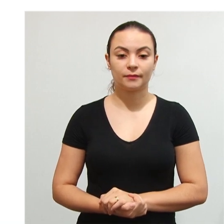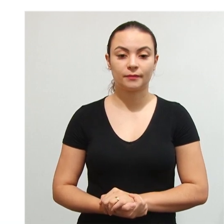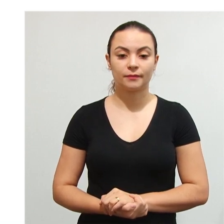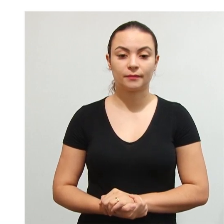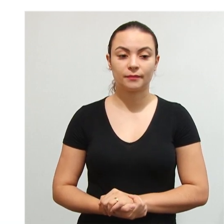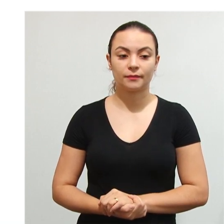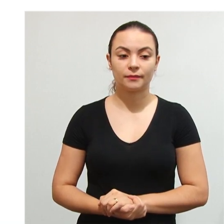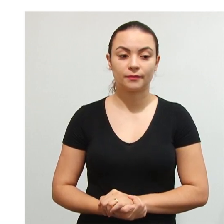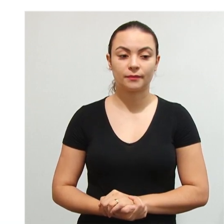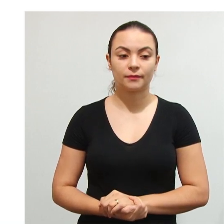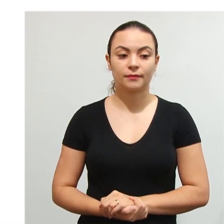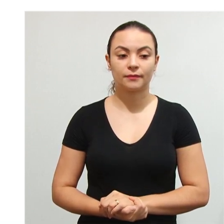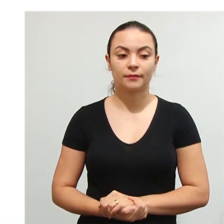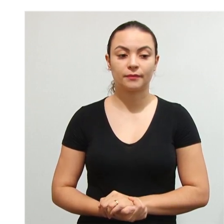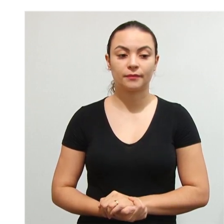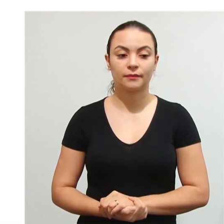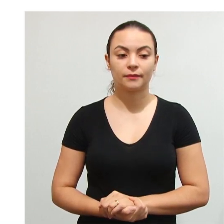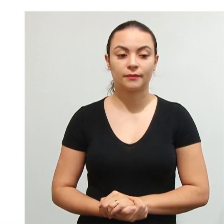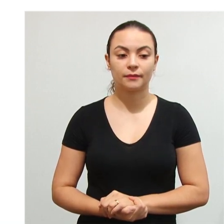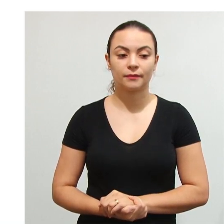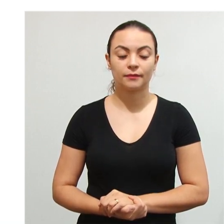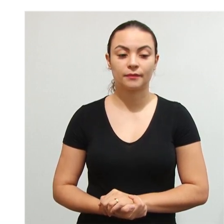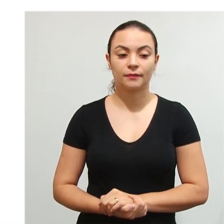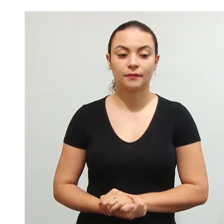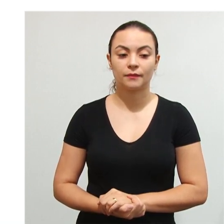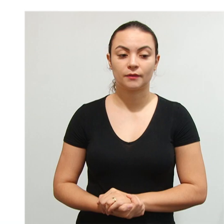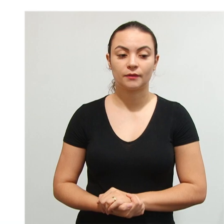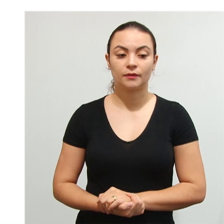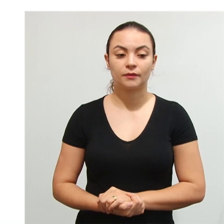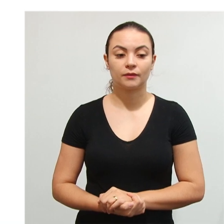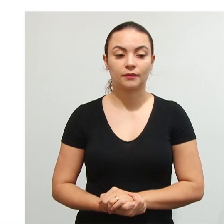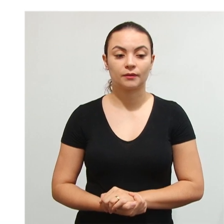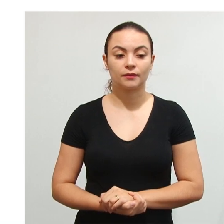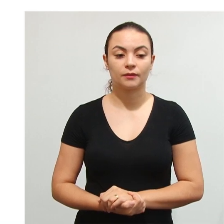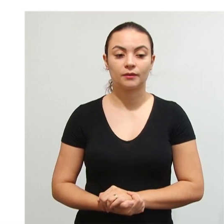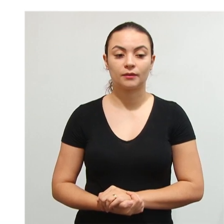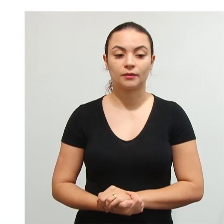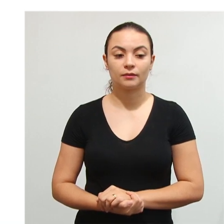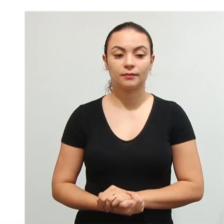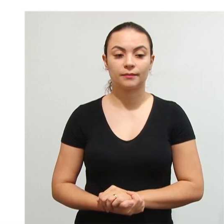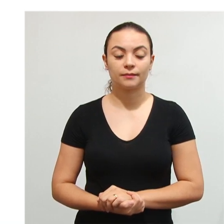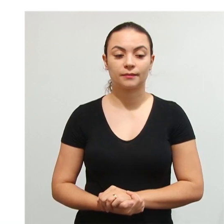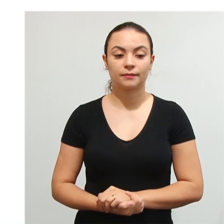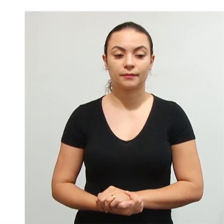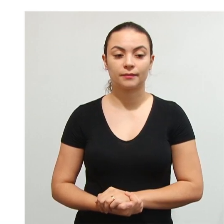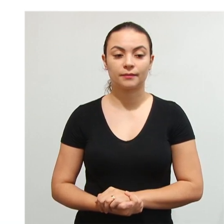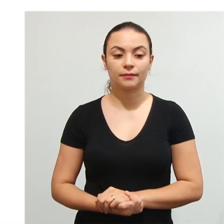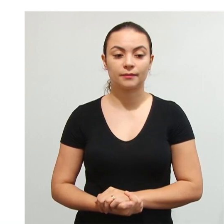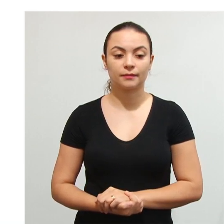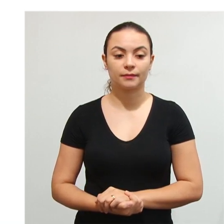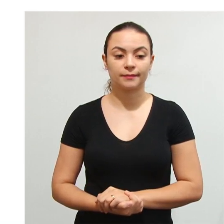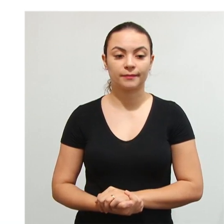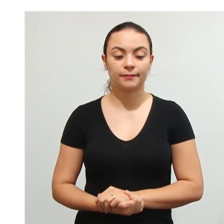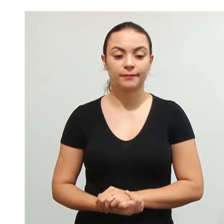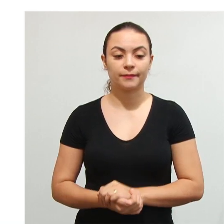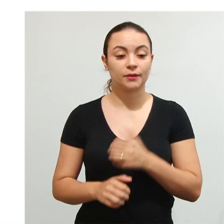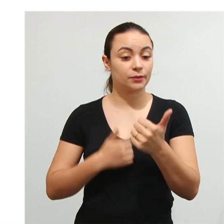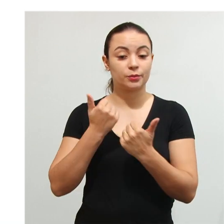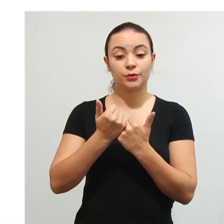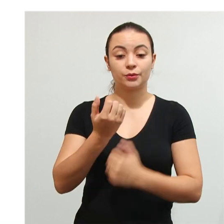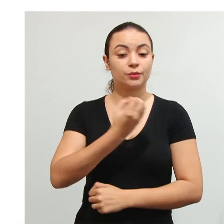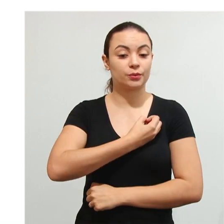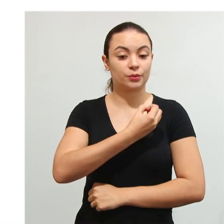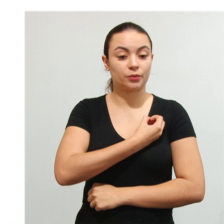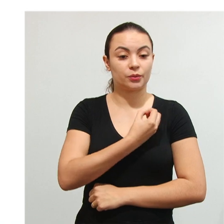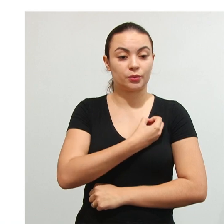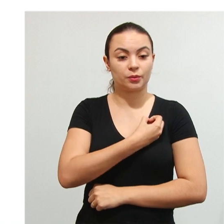para garantir que tem o mesmo retorno com a taxa administrativa mas agora sem considerar